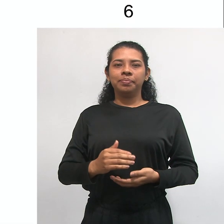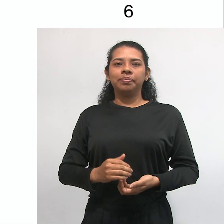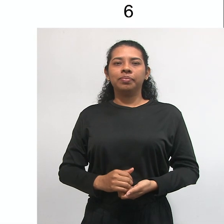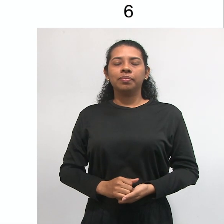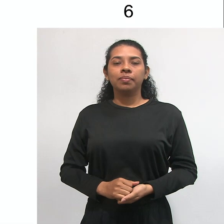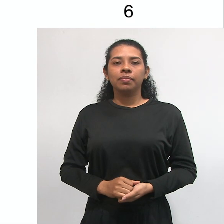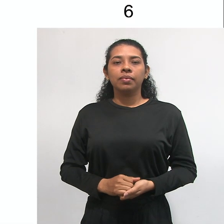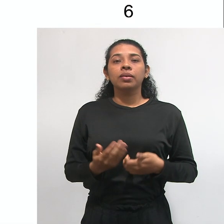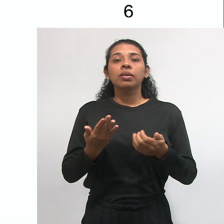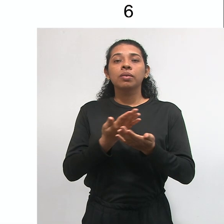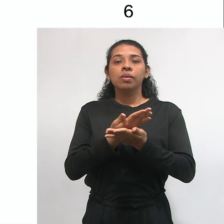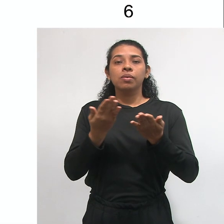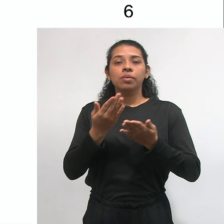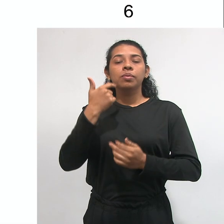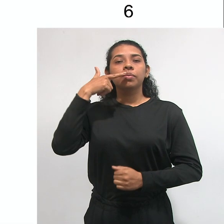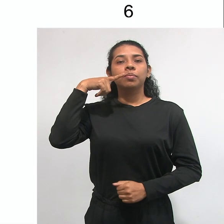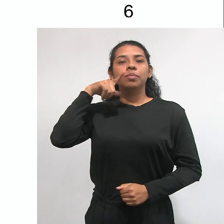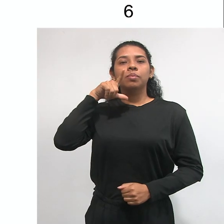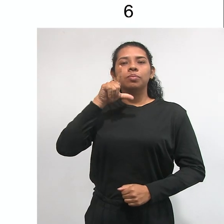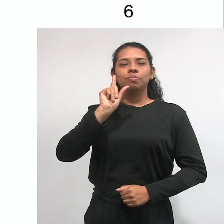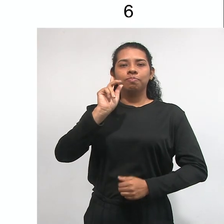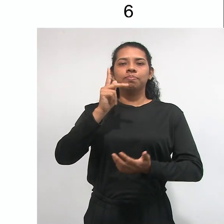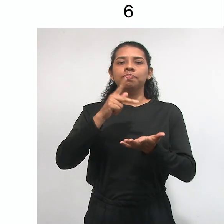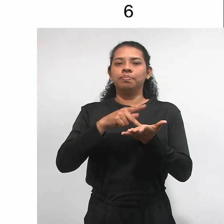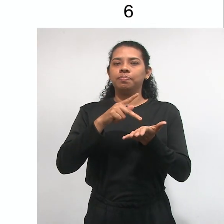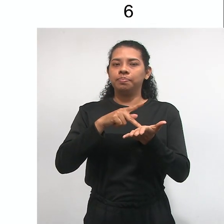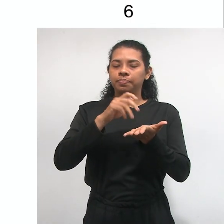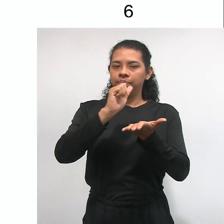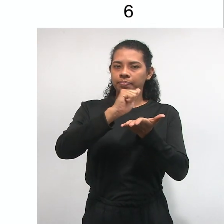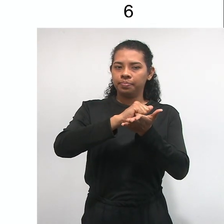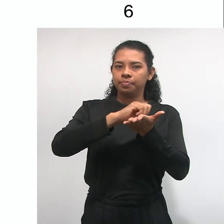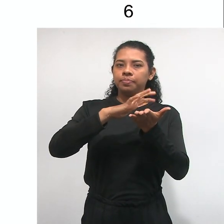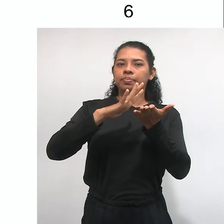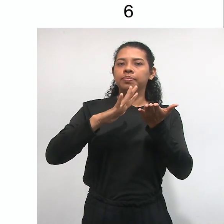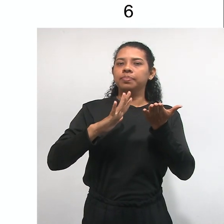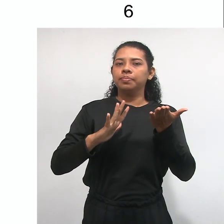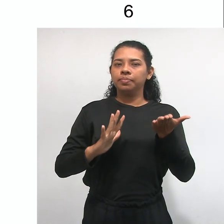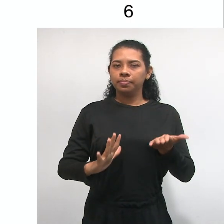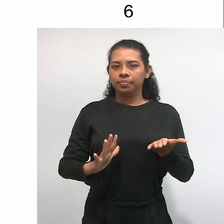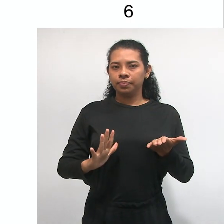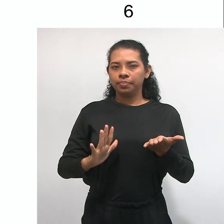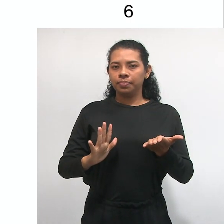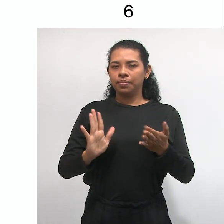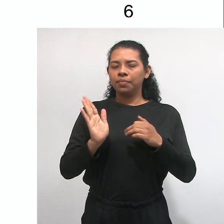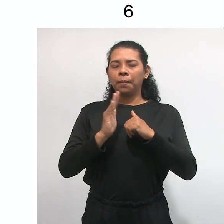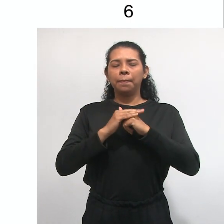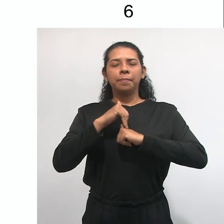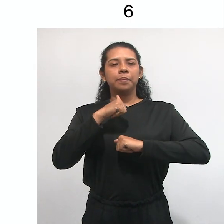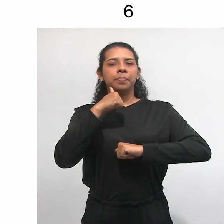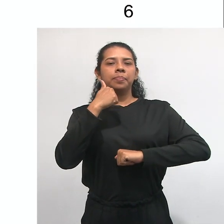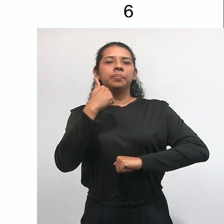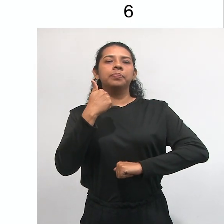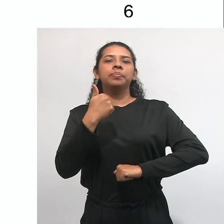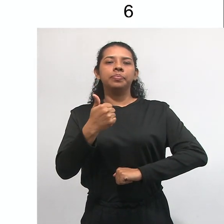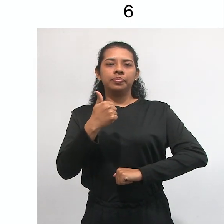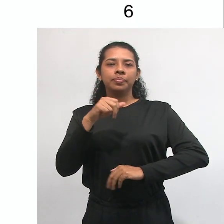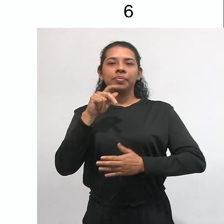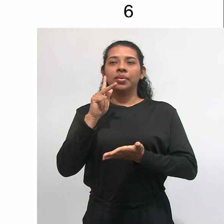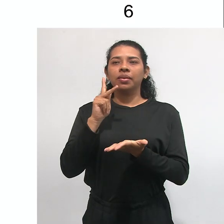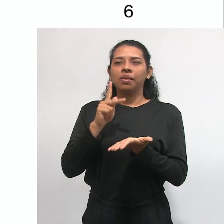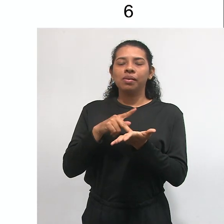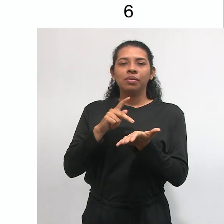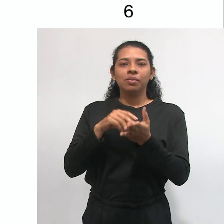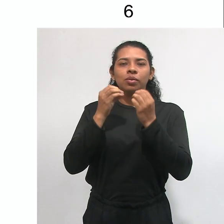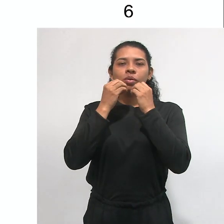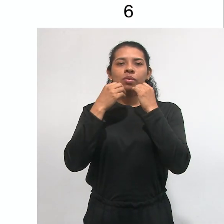Para que você consiga realizar essa atividade de forma mais concreta, mais prática, que